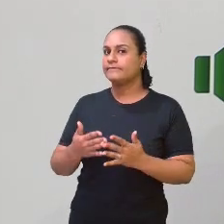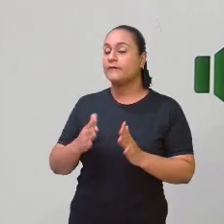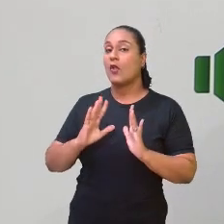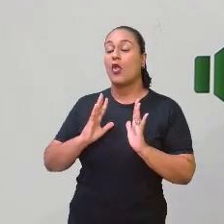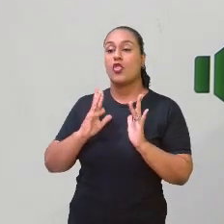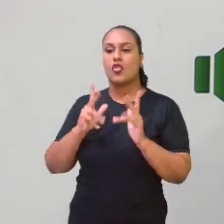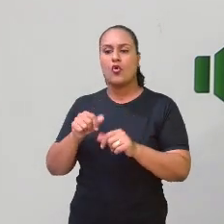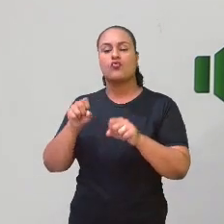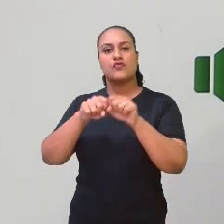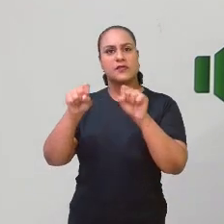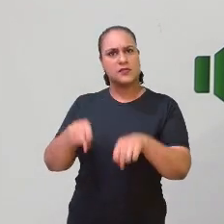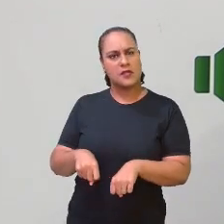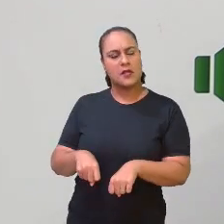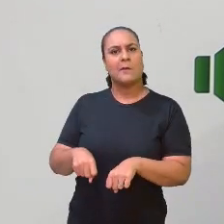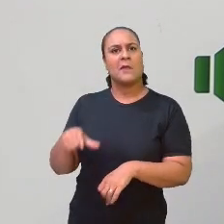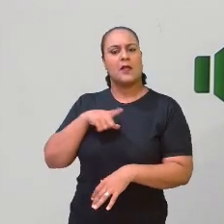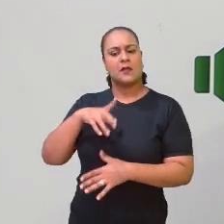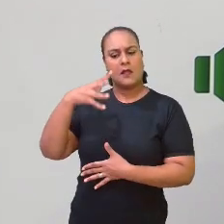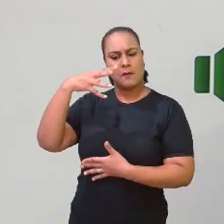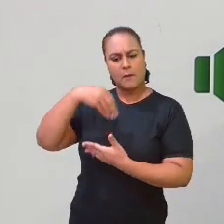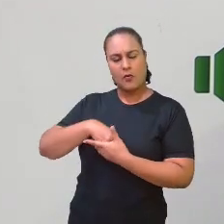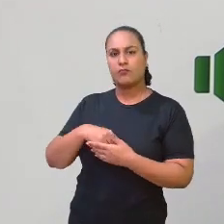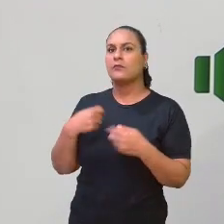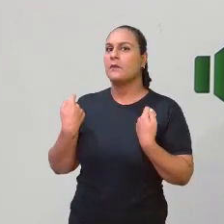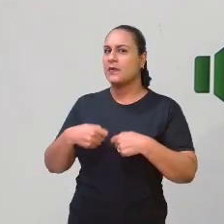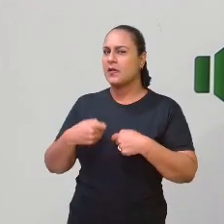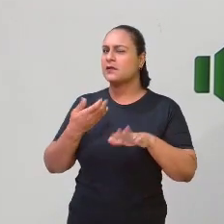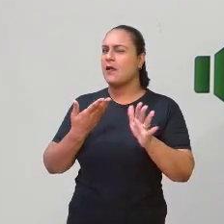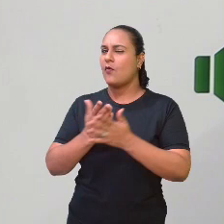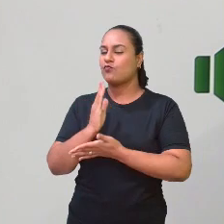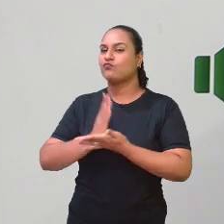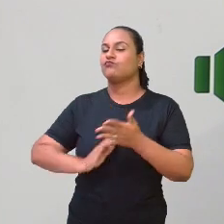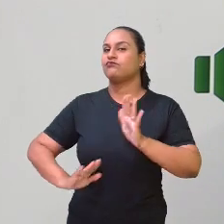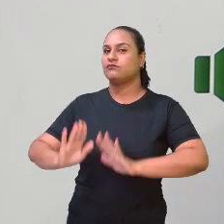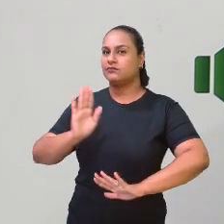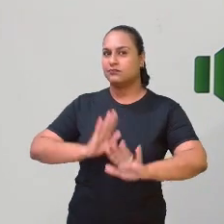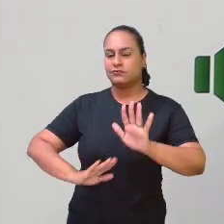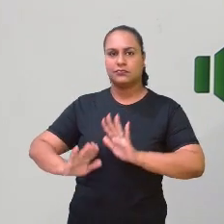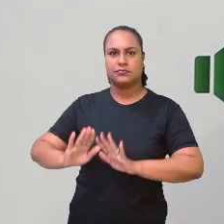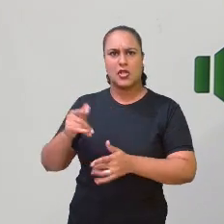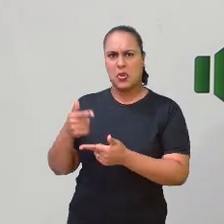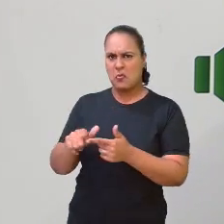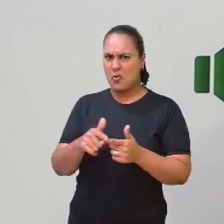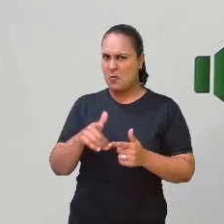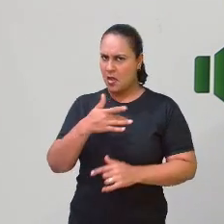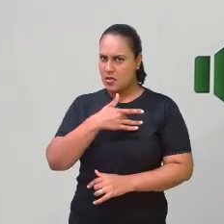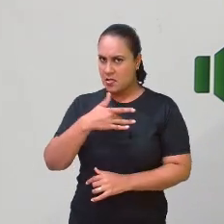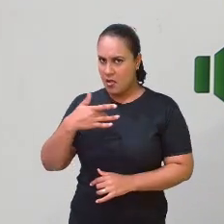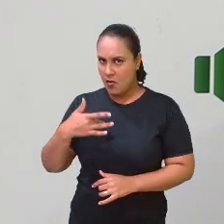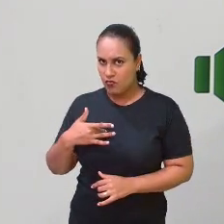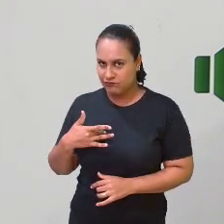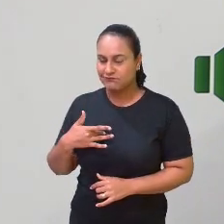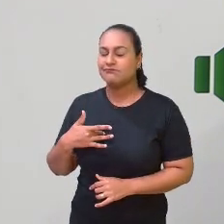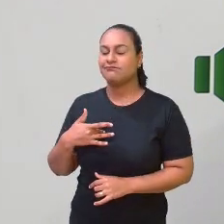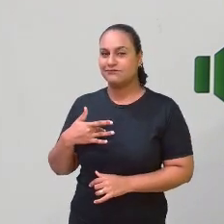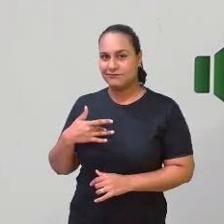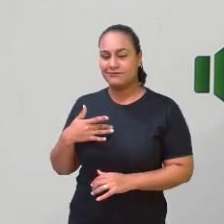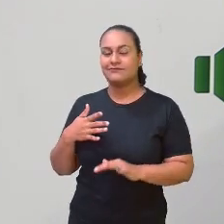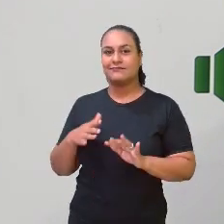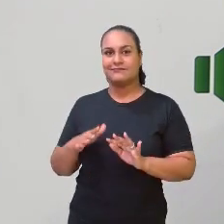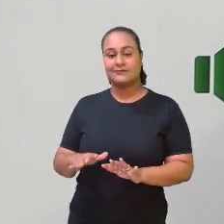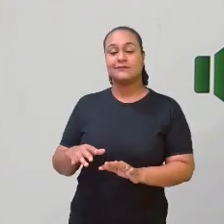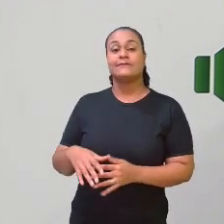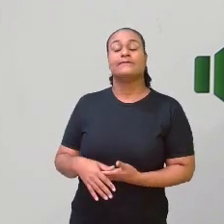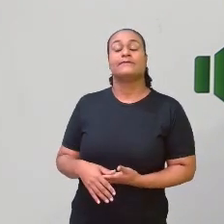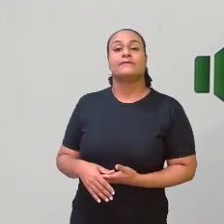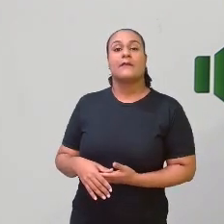os nossos sistemas, precisamos ter alguns cuidados para não ter problemas de saúde, né? E garantir que todos